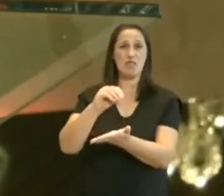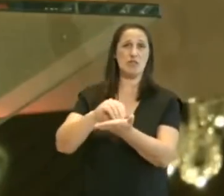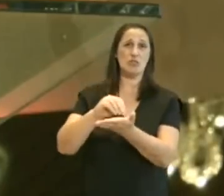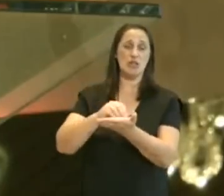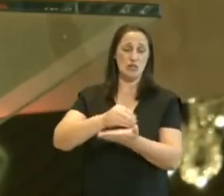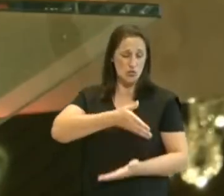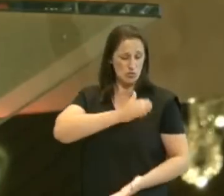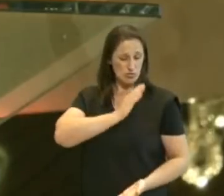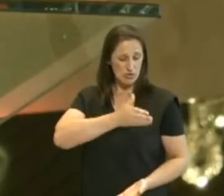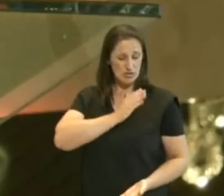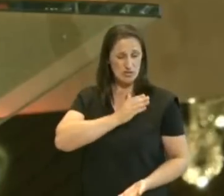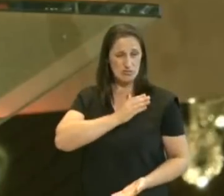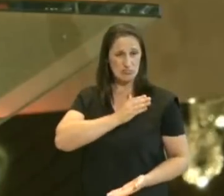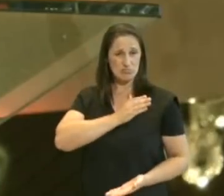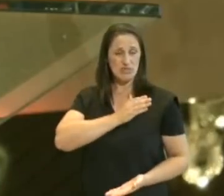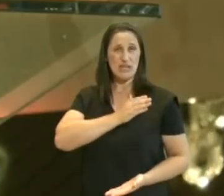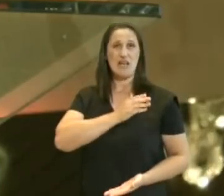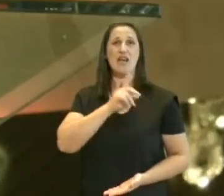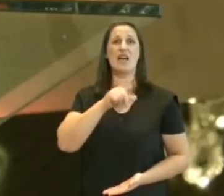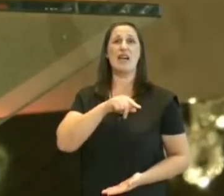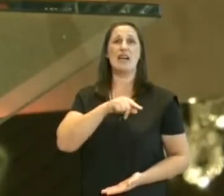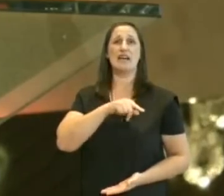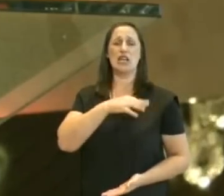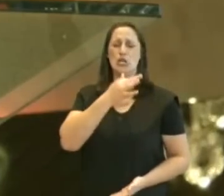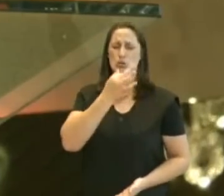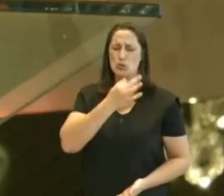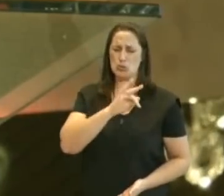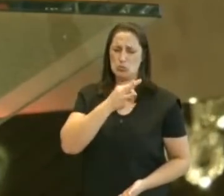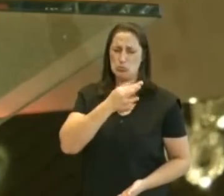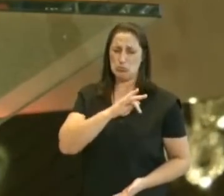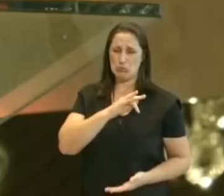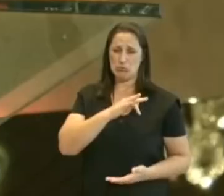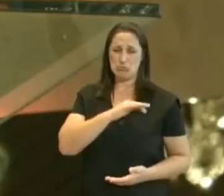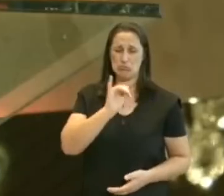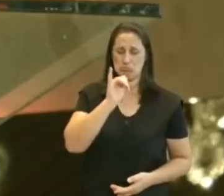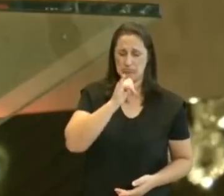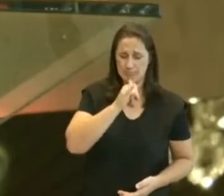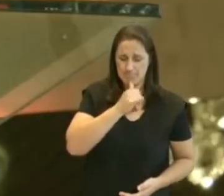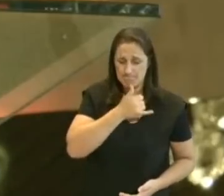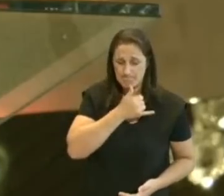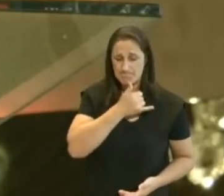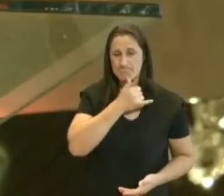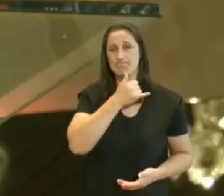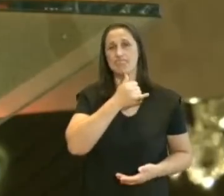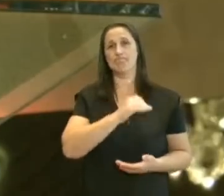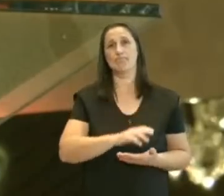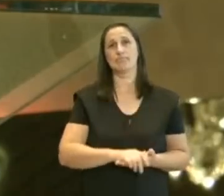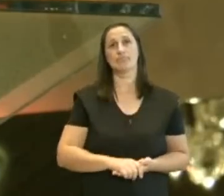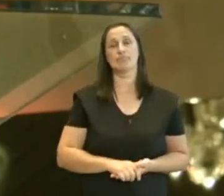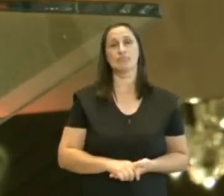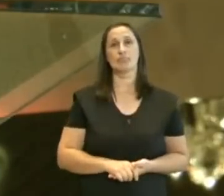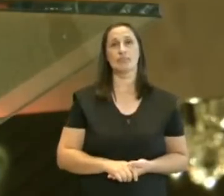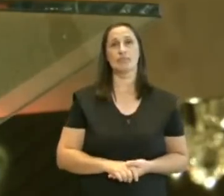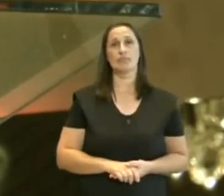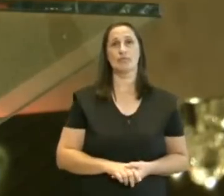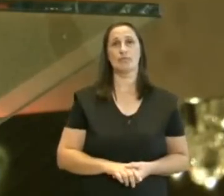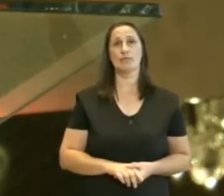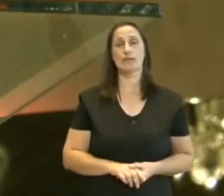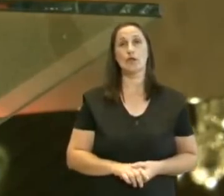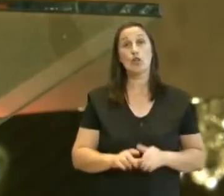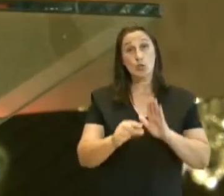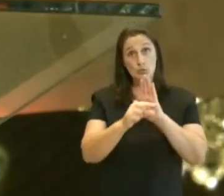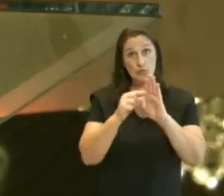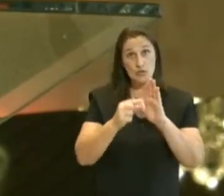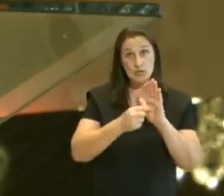do coração era dor e desilusão. Isso fica claro nas palavras que eles disseram no